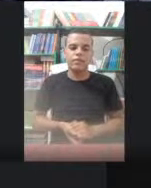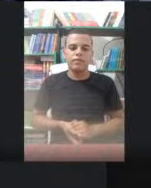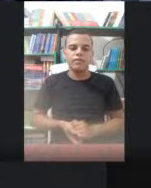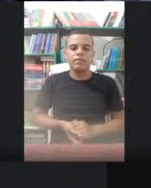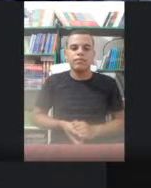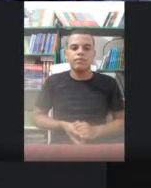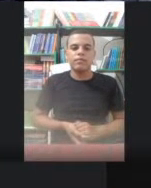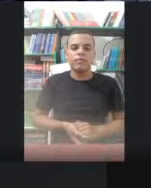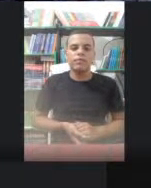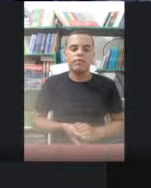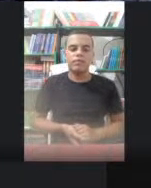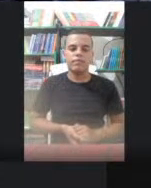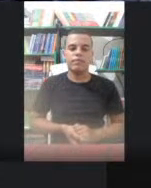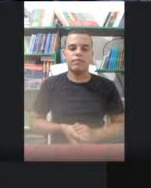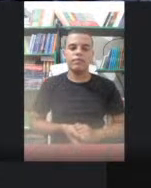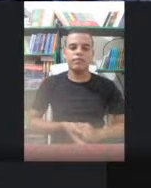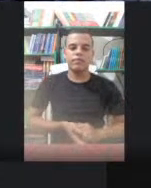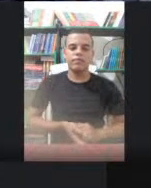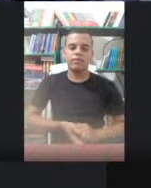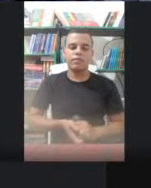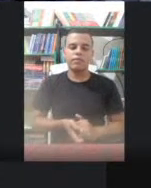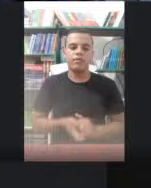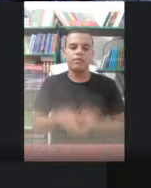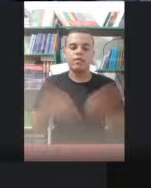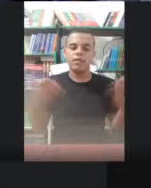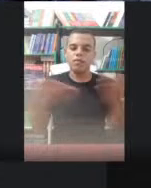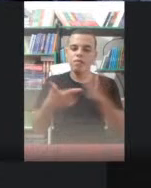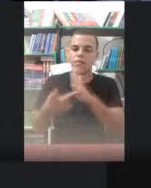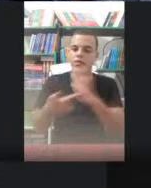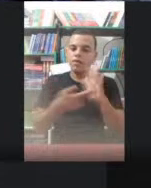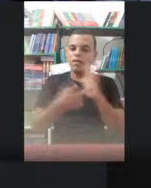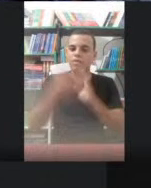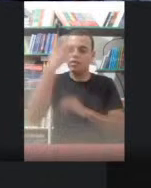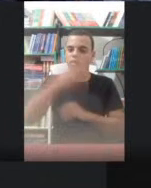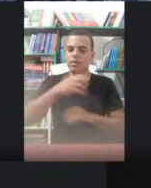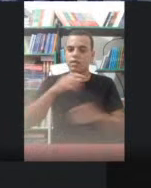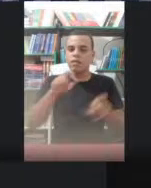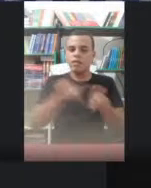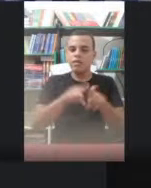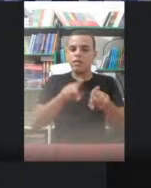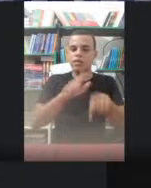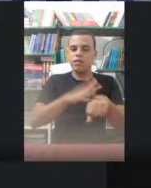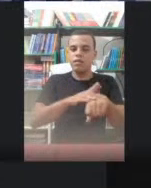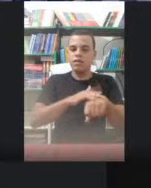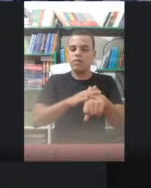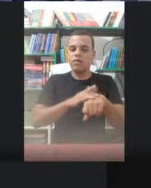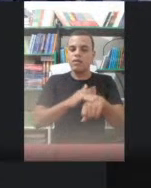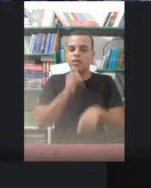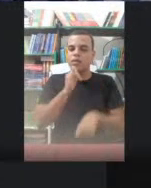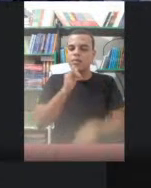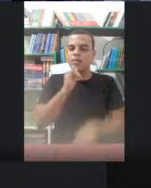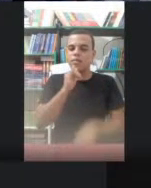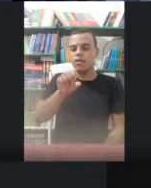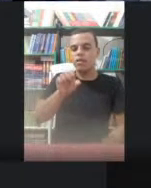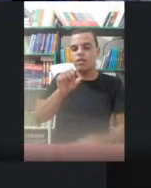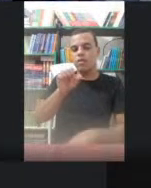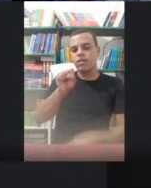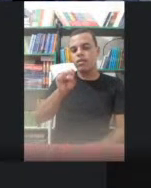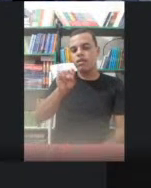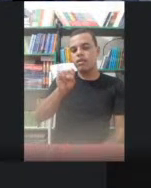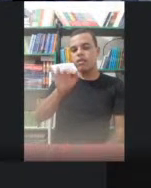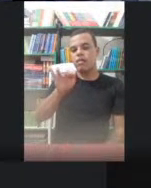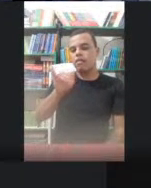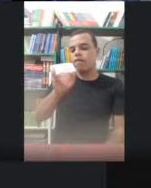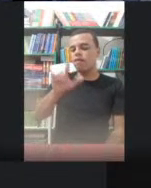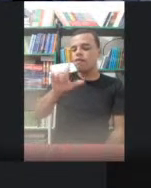aí transformando até uma realidade, né, como a questão da sífilis, por exemplo, vocês bem colocaram, né? E a partir do momento